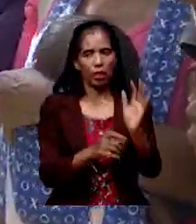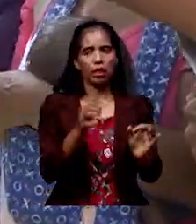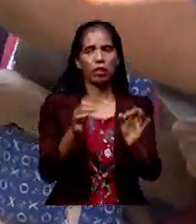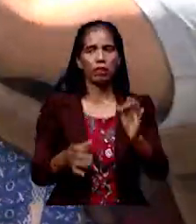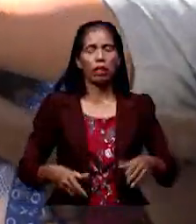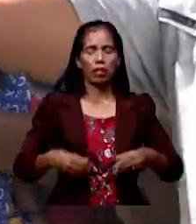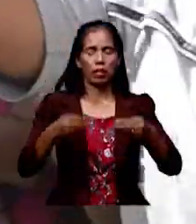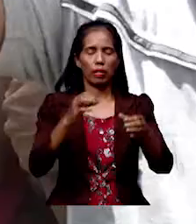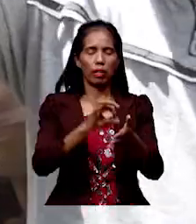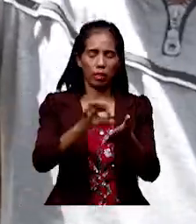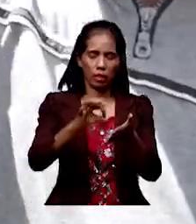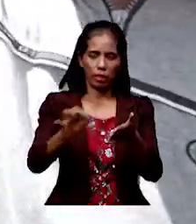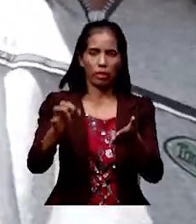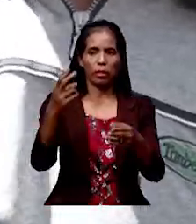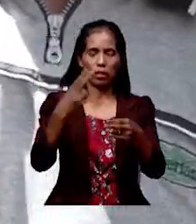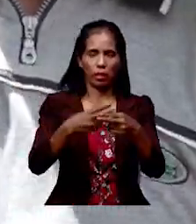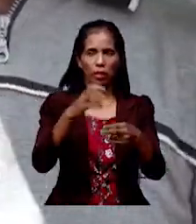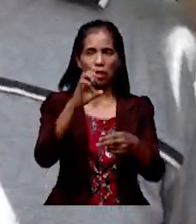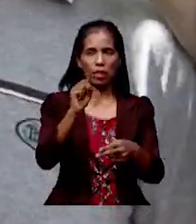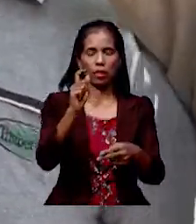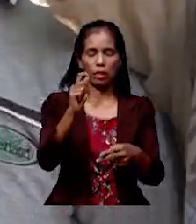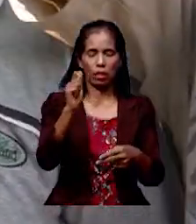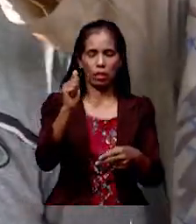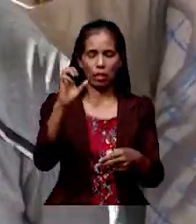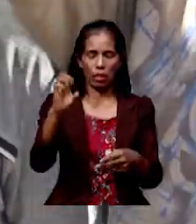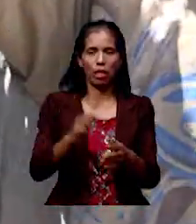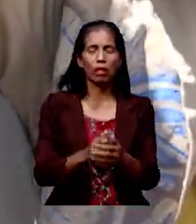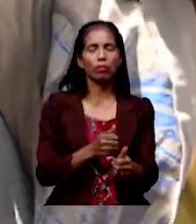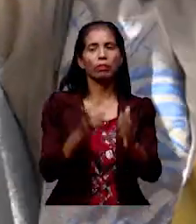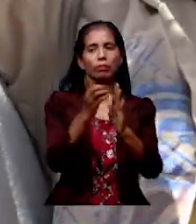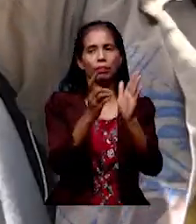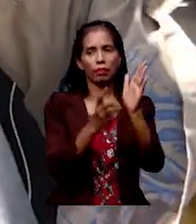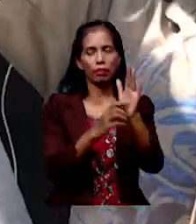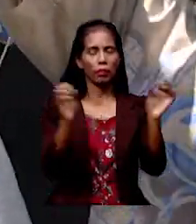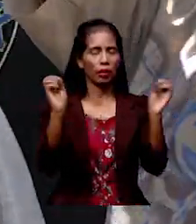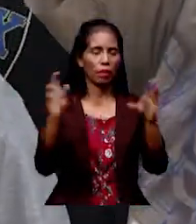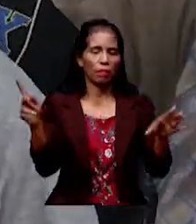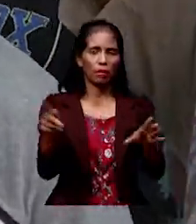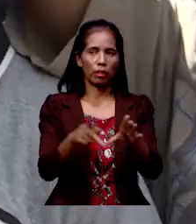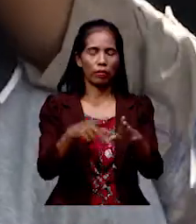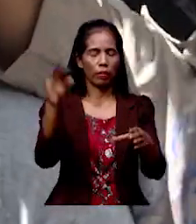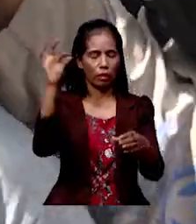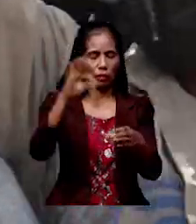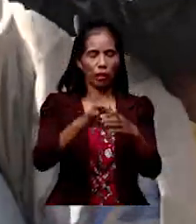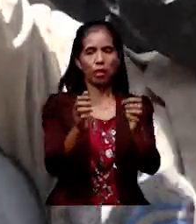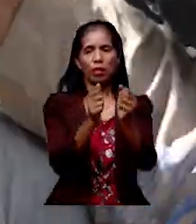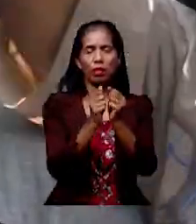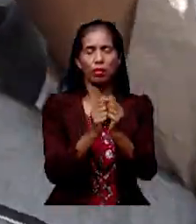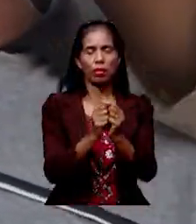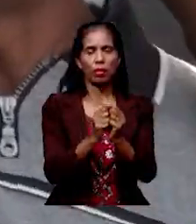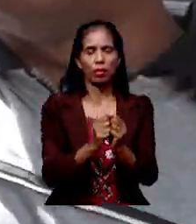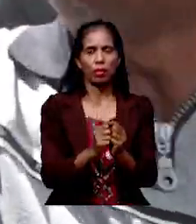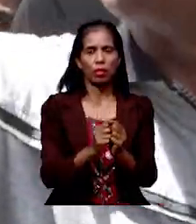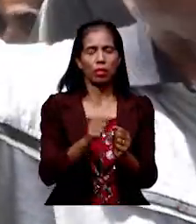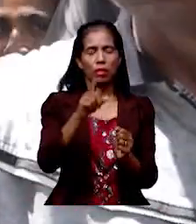eleitor sira registra ona iha estae. Tuir dados, eleitor Siranebela participa e a votação, hamutuk rihun atus